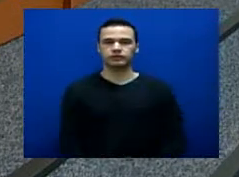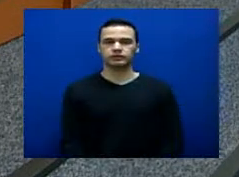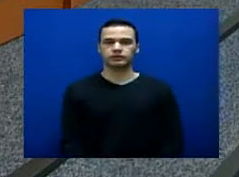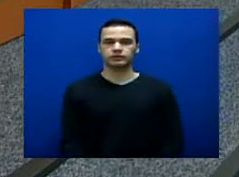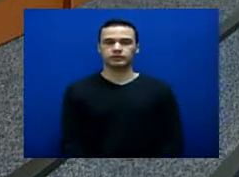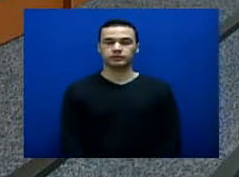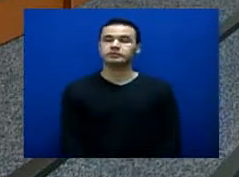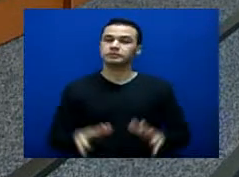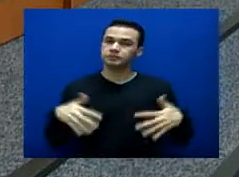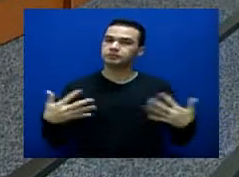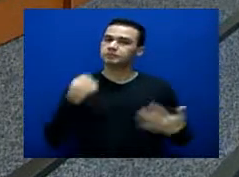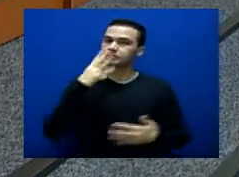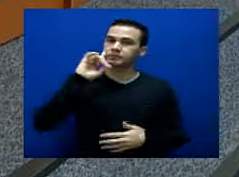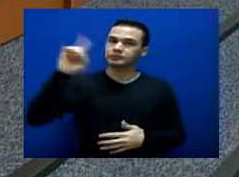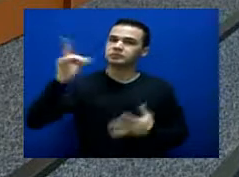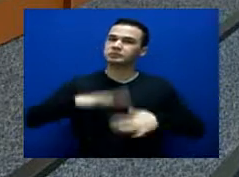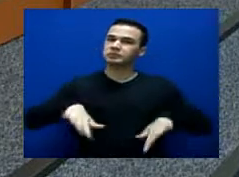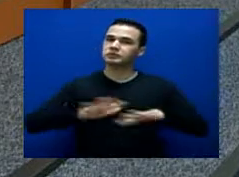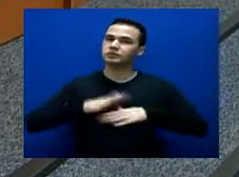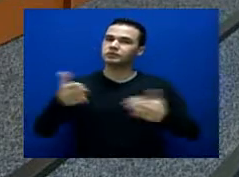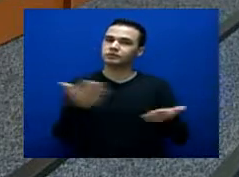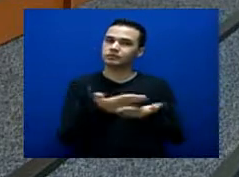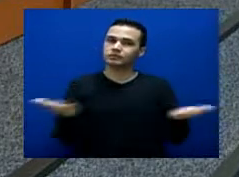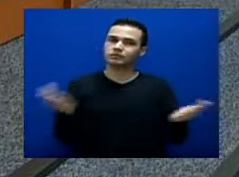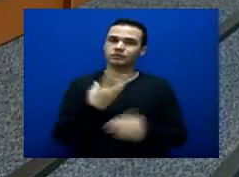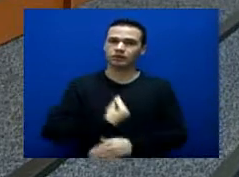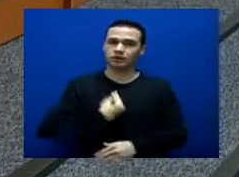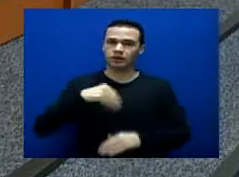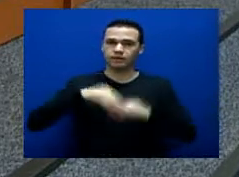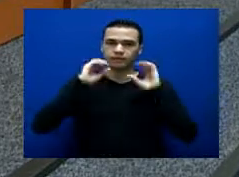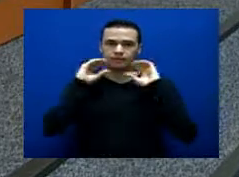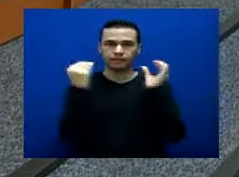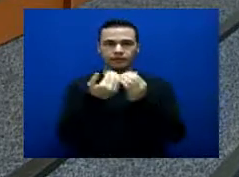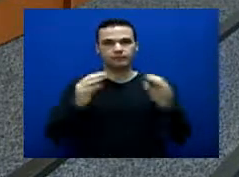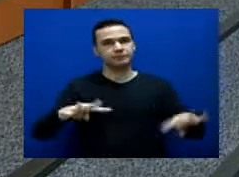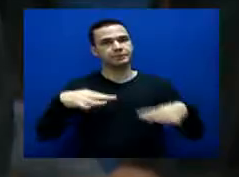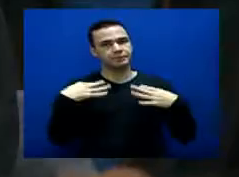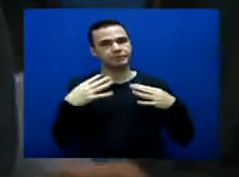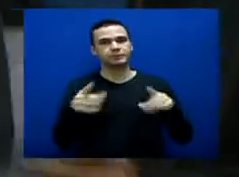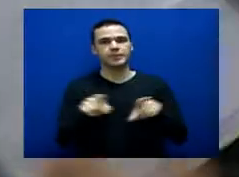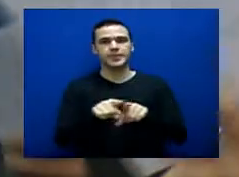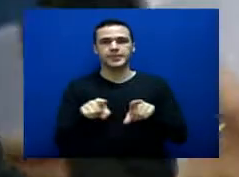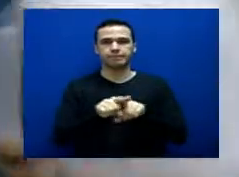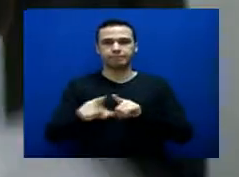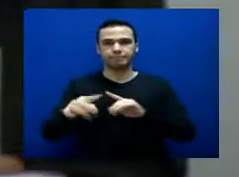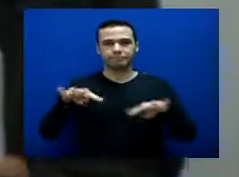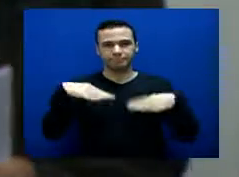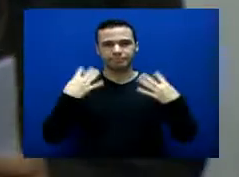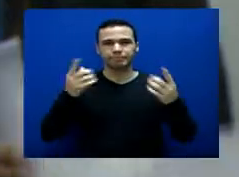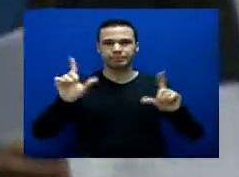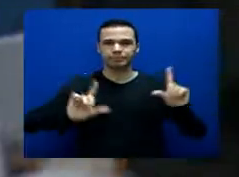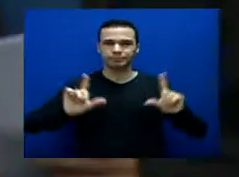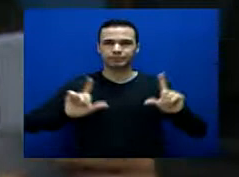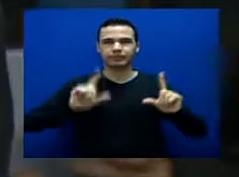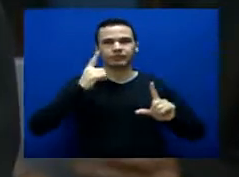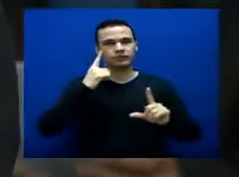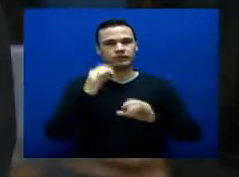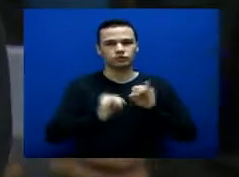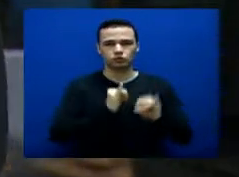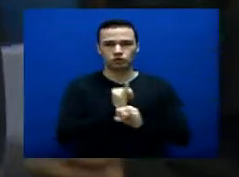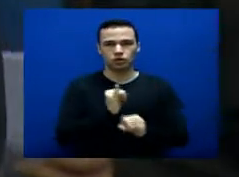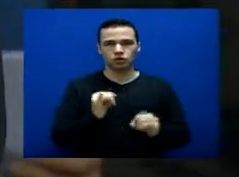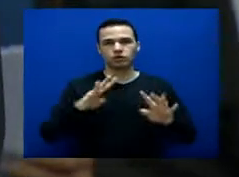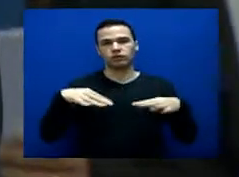Senhor presidente, bom dia a todos aqui da casa que nos acompanham, a todos que nos acompanham pela web. Bom dia, senhor presidente,